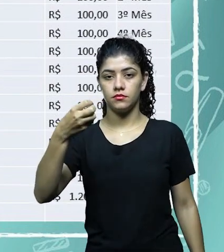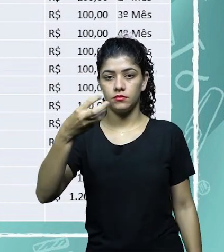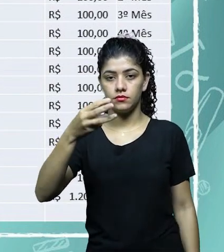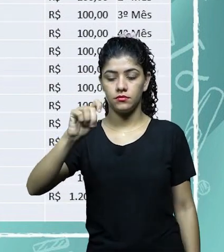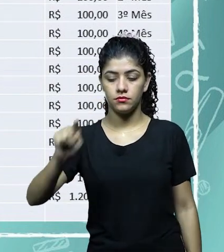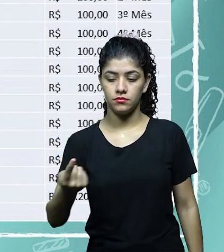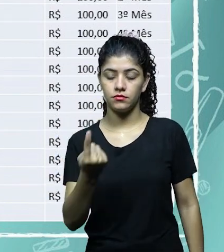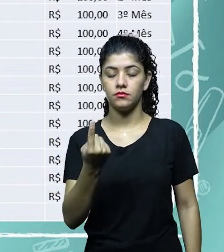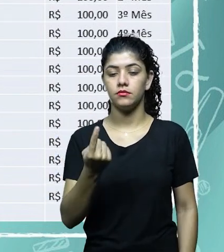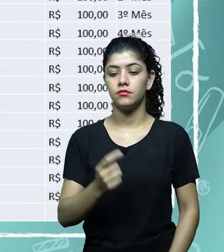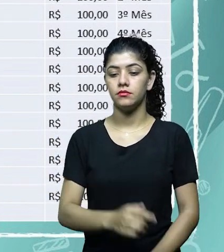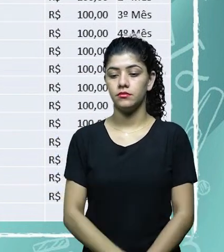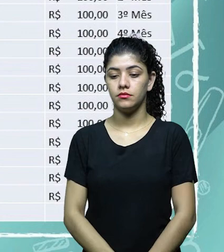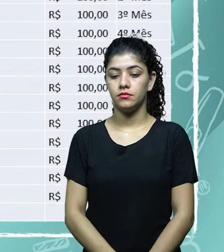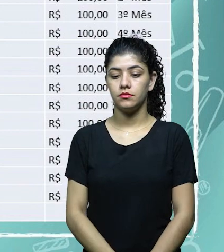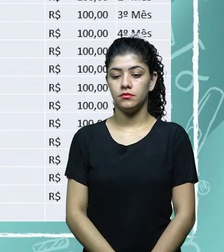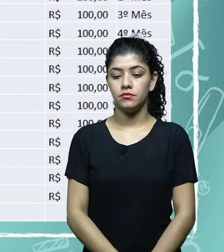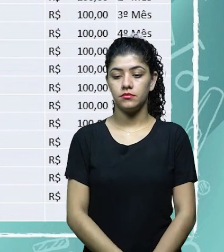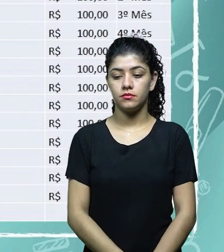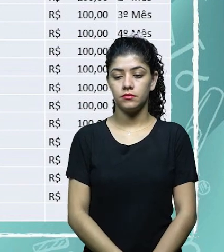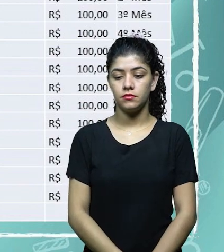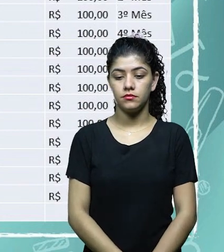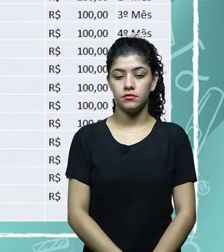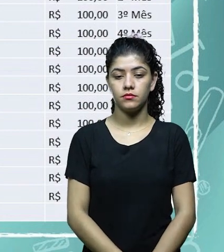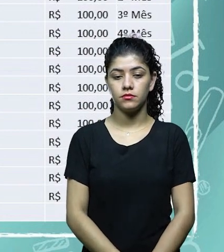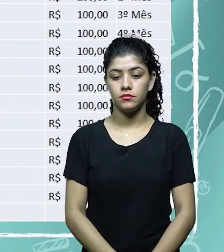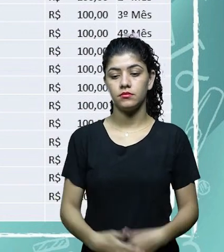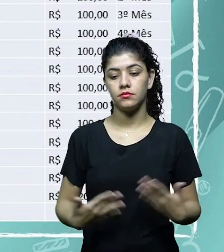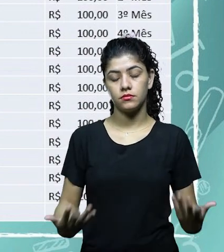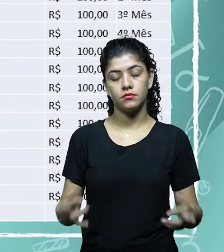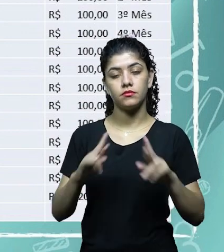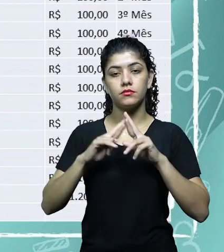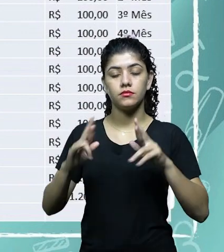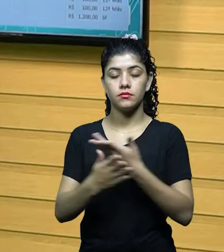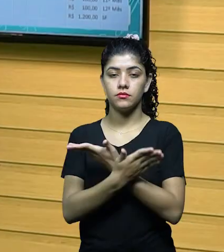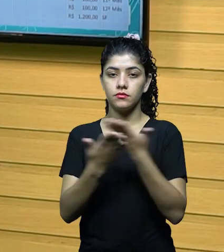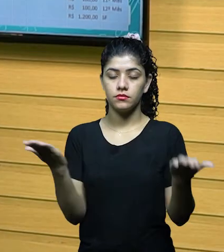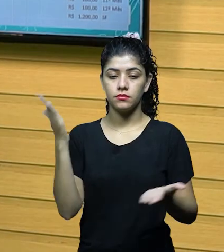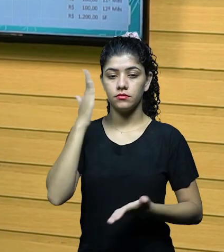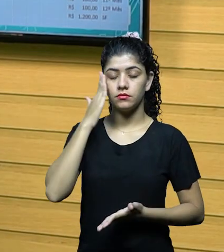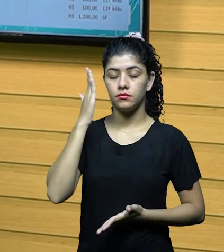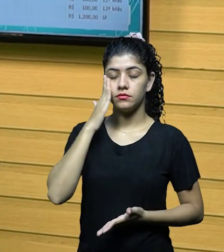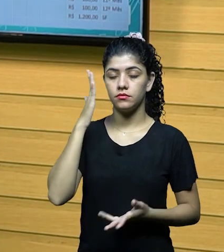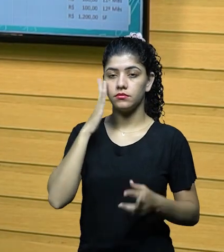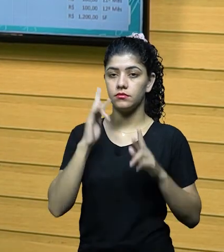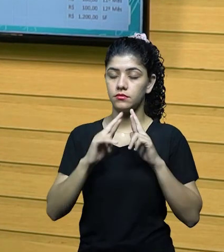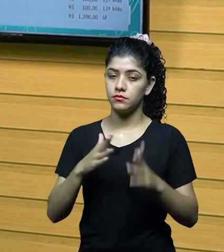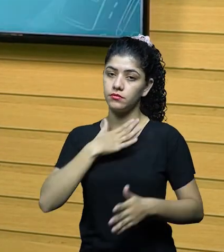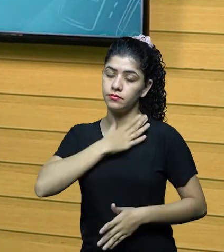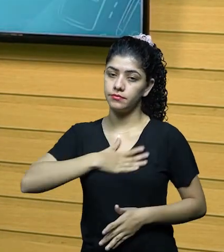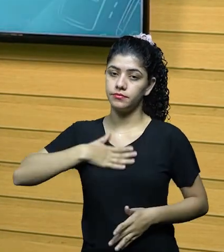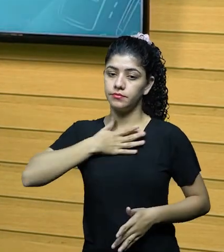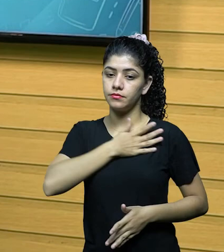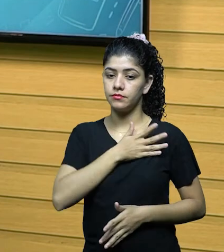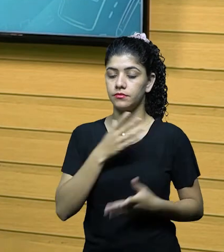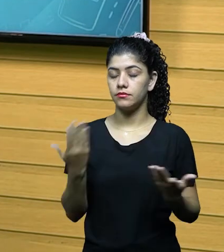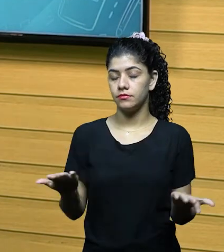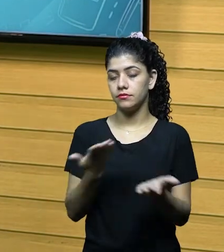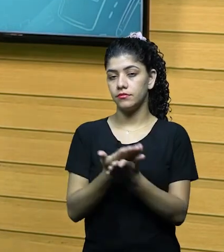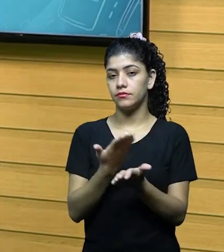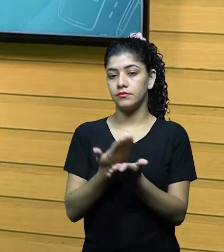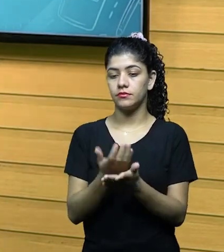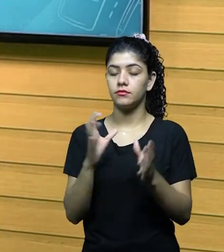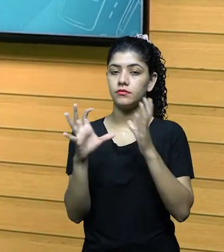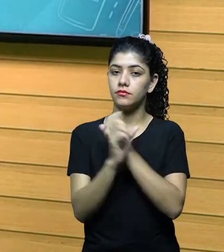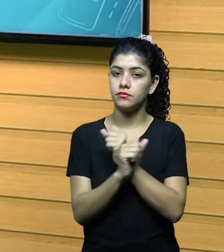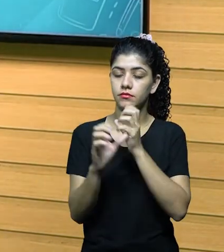13.200 é igual a 263.200. Né? Então, espero que vocês tenham entendido, espero que vocês tenham